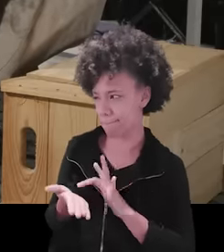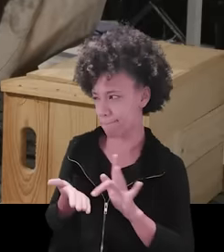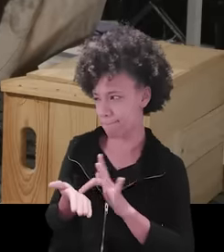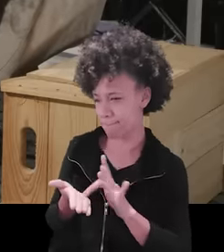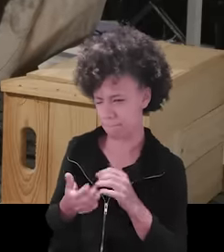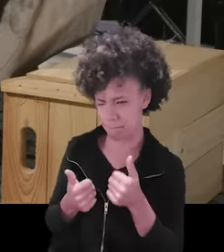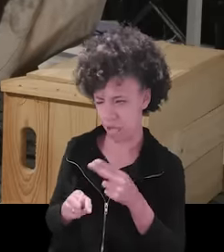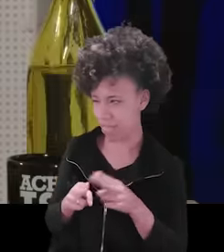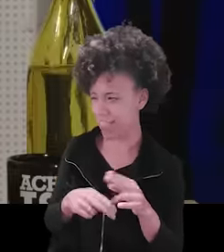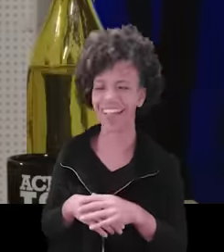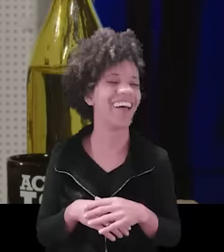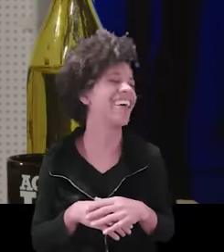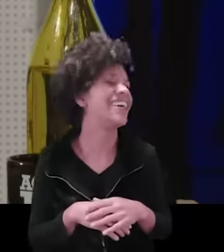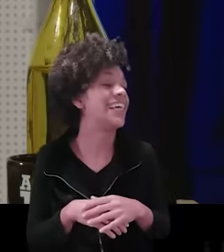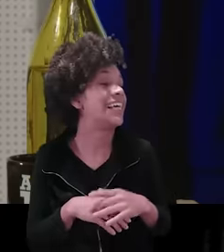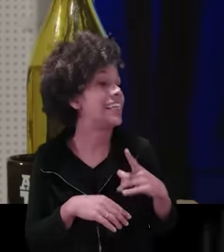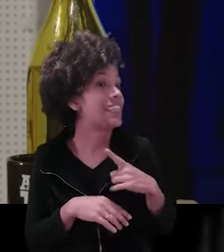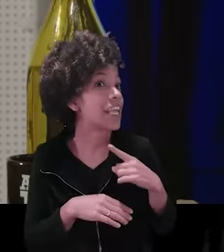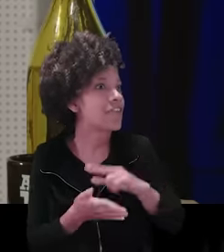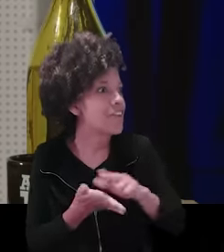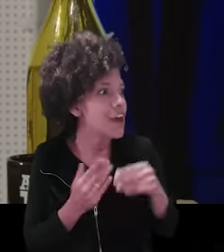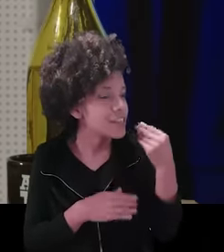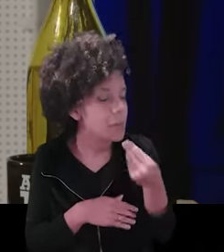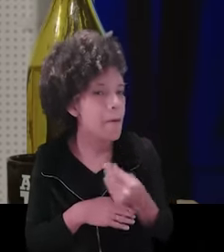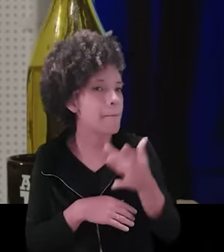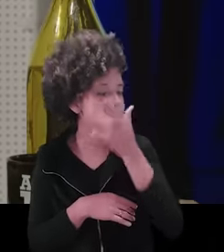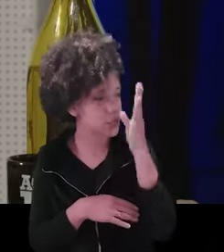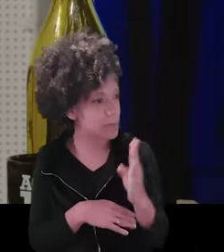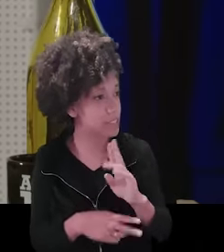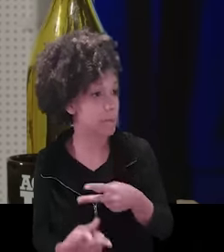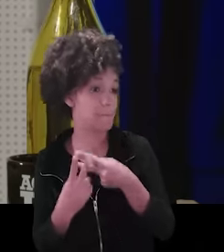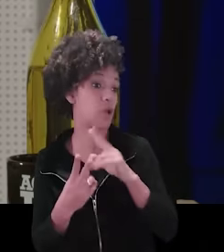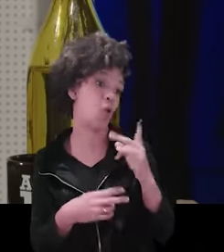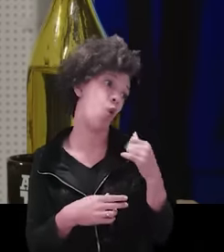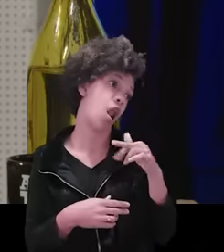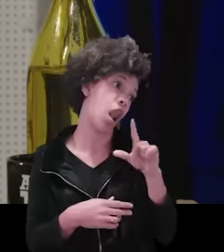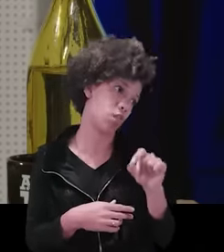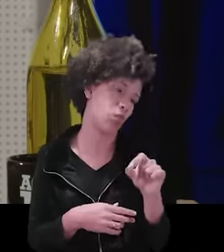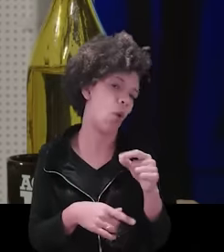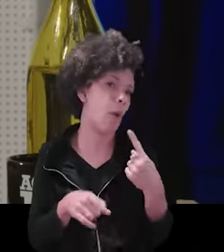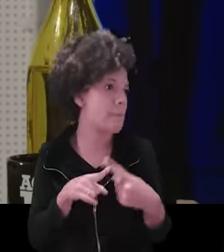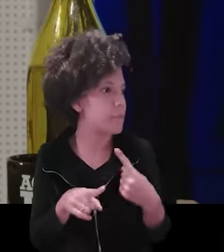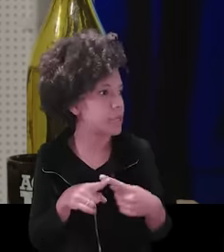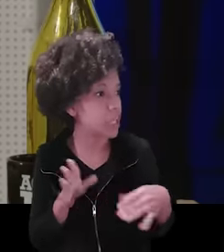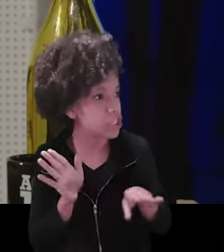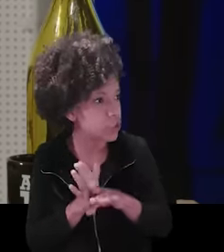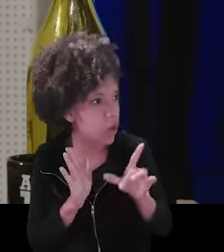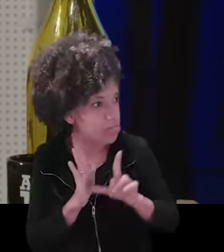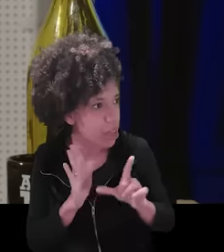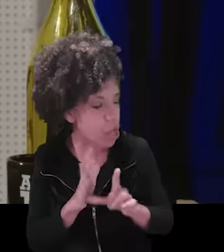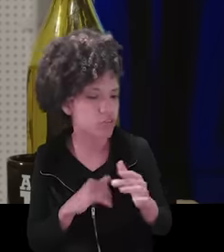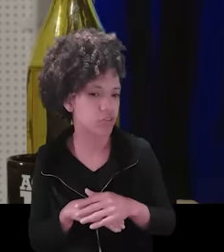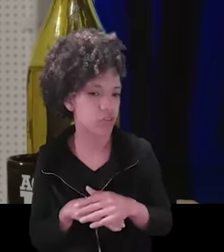playboyzinha fiz teve uma Olha é tem várias coisas que teve um brasileiro que foi preso em Orlando porque